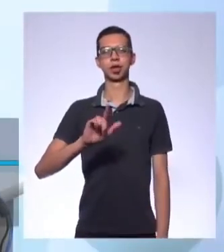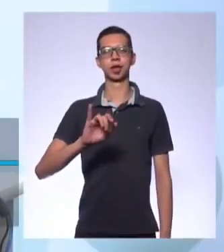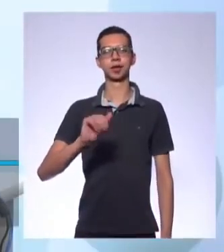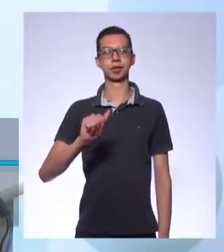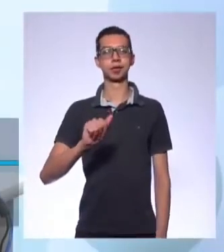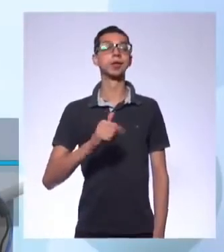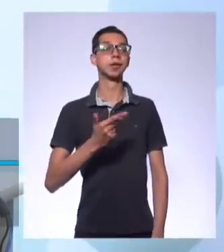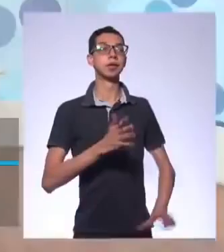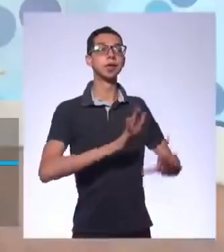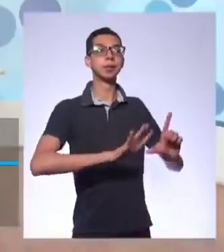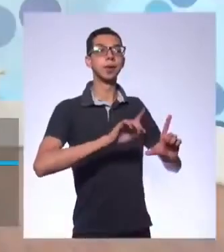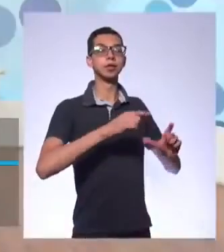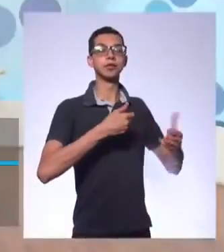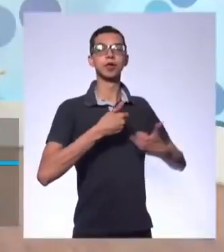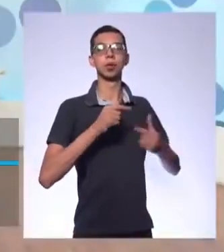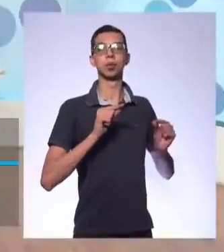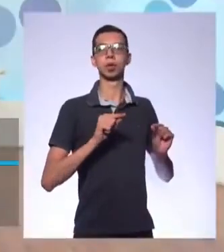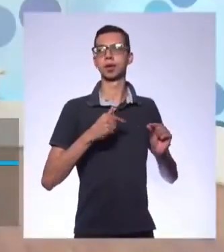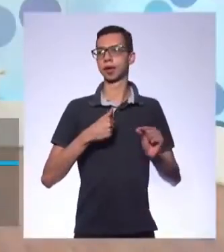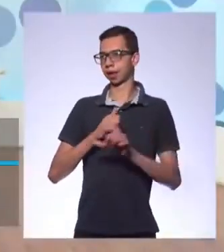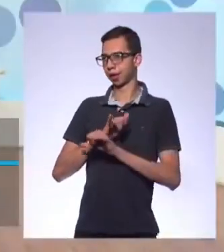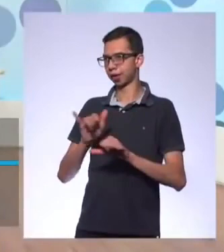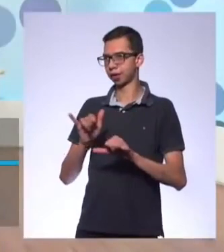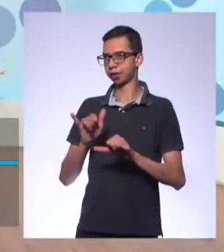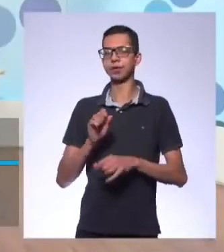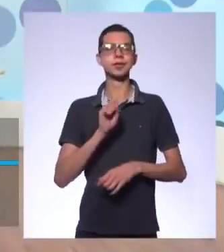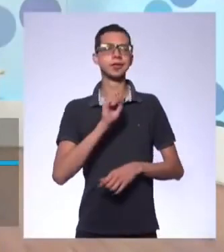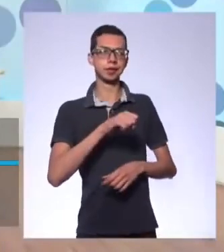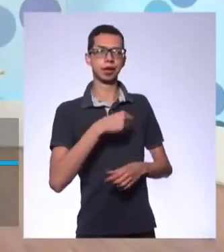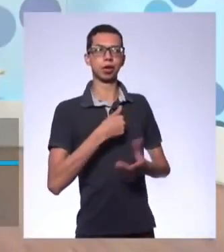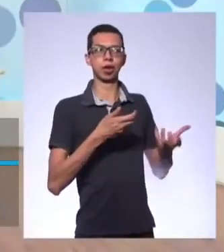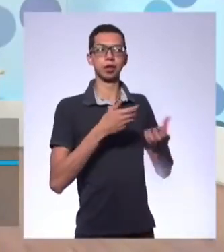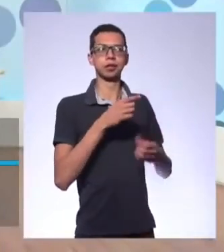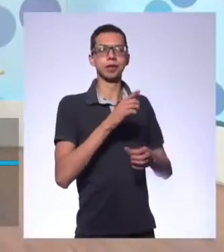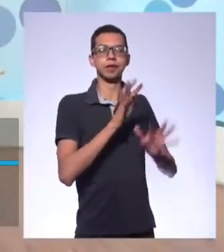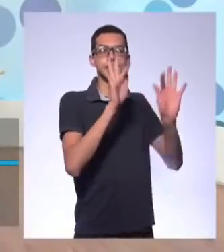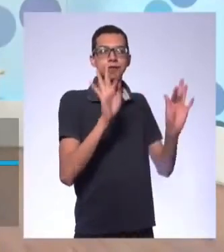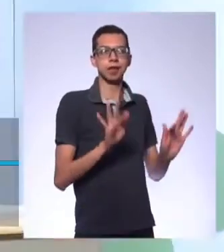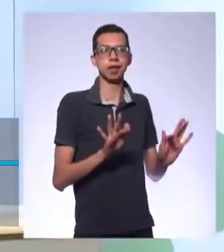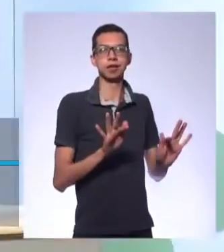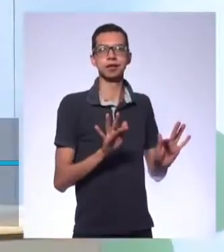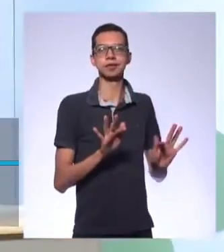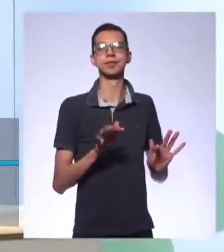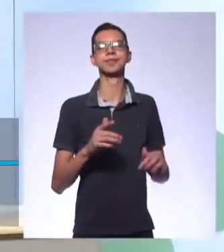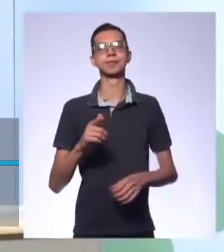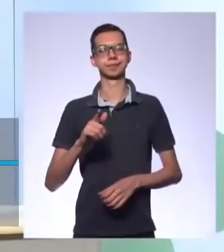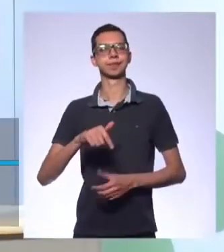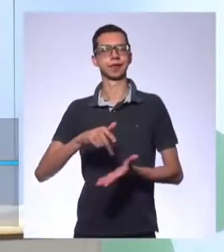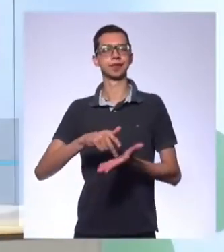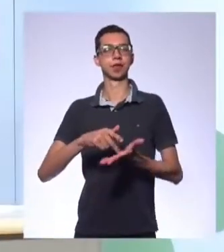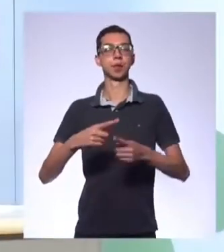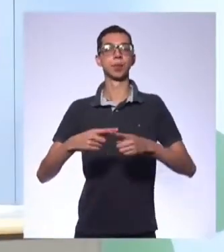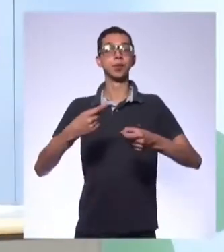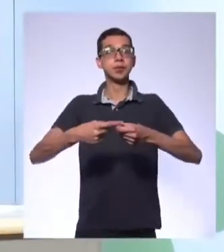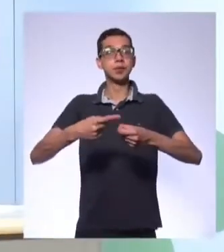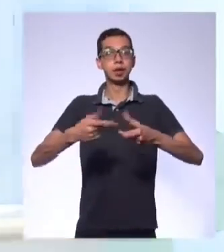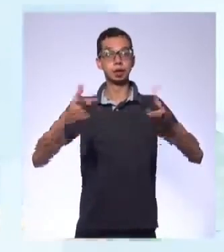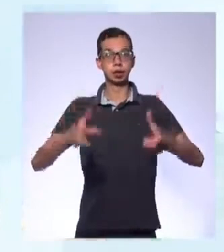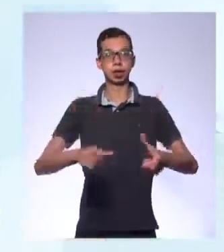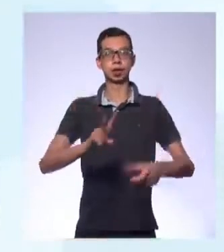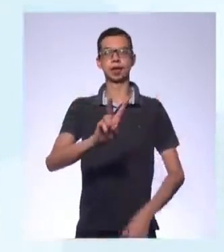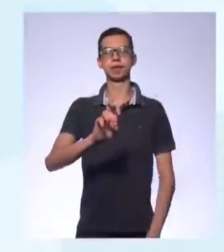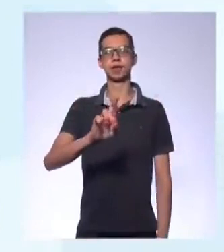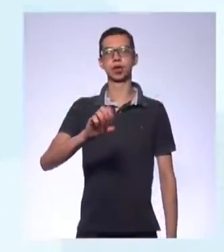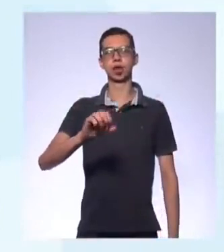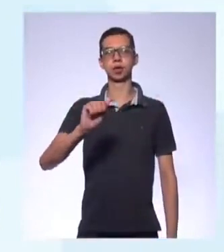Você quer que Eu quero que você fale, porque então. você ficou tão feliz. Porque a cidade de Verona hoje, ela é uma cidade